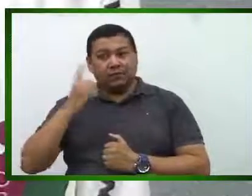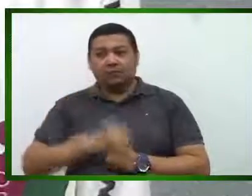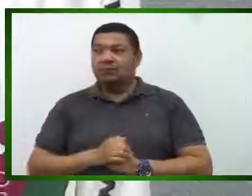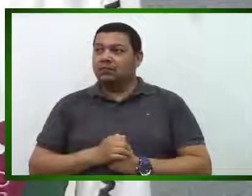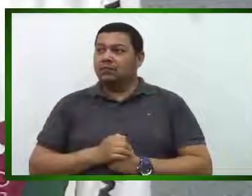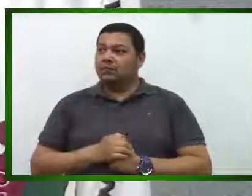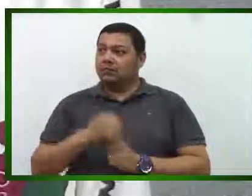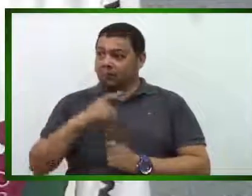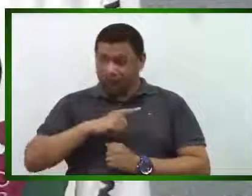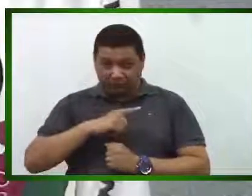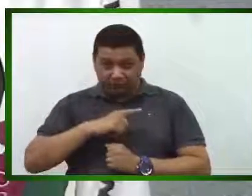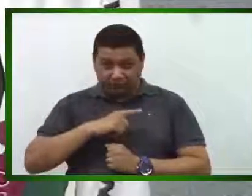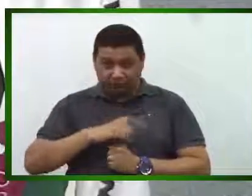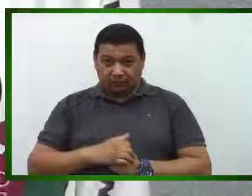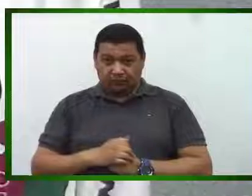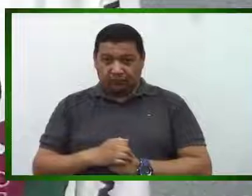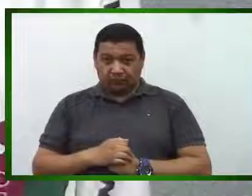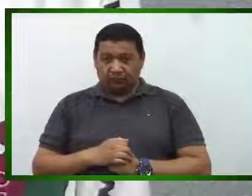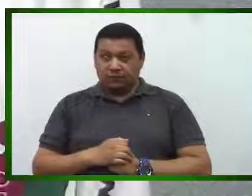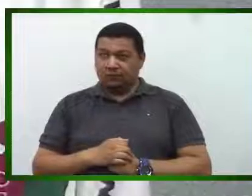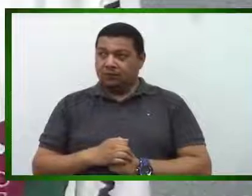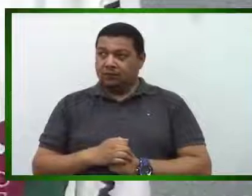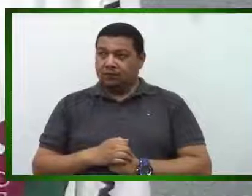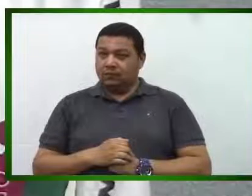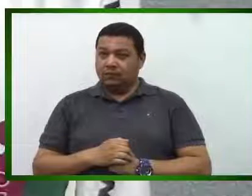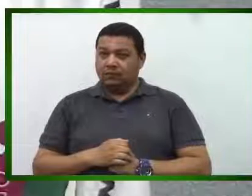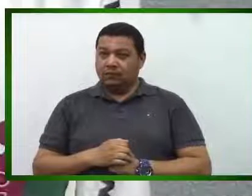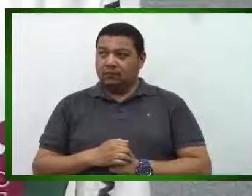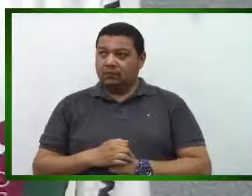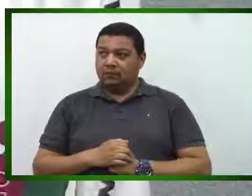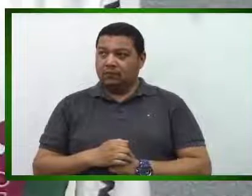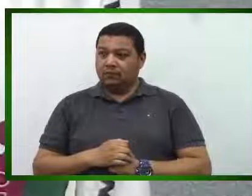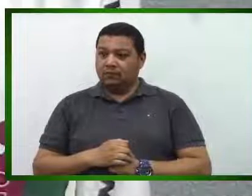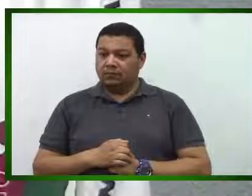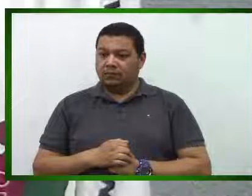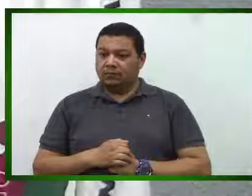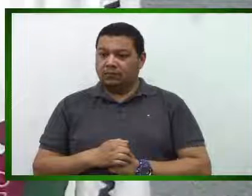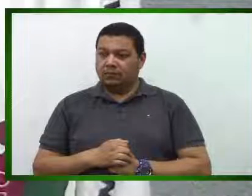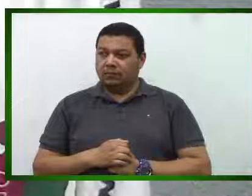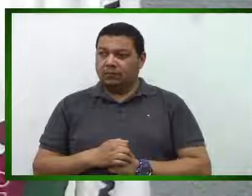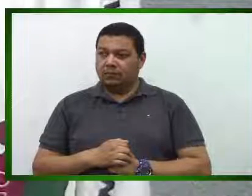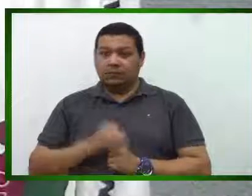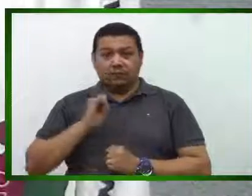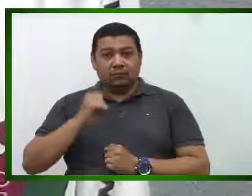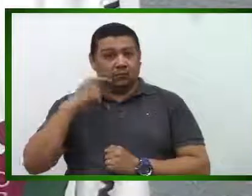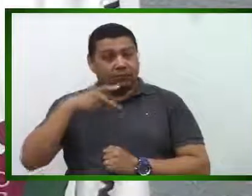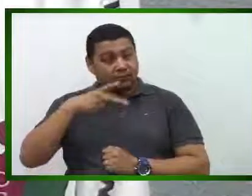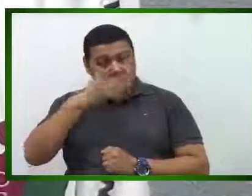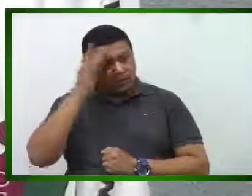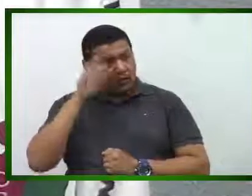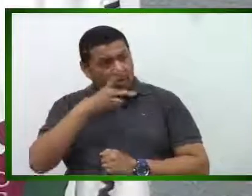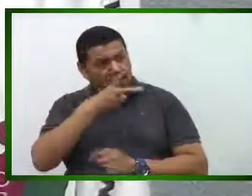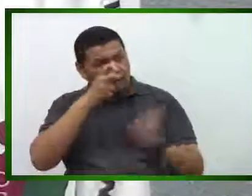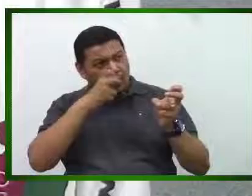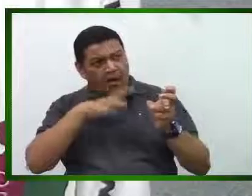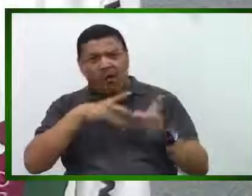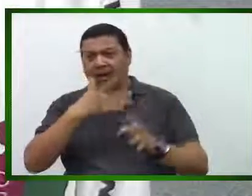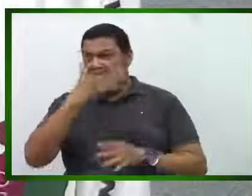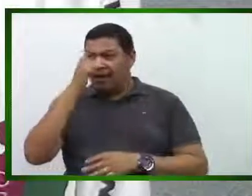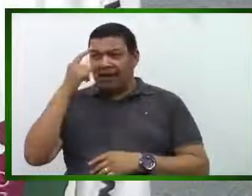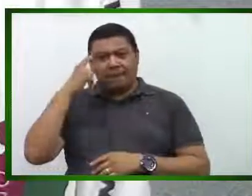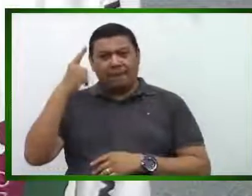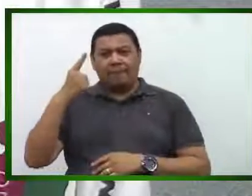de carregar em si o símbolo na testa de um político. Quando a pessoa olha para assessor, já lembra e veja